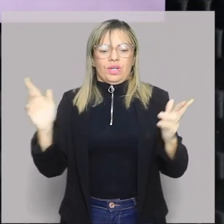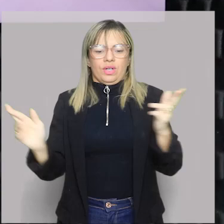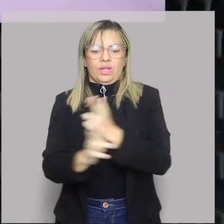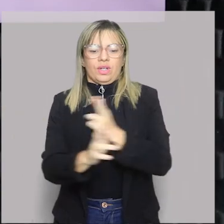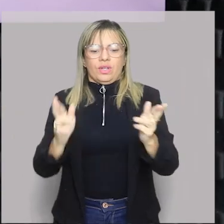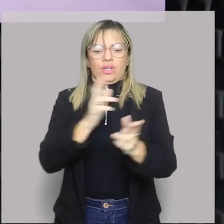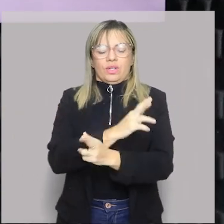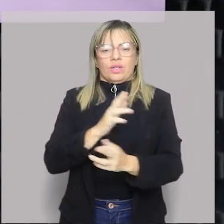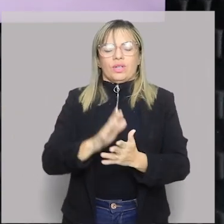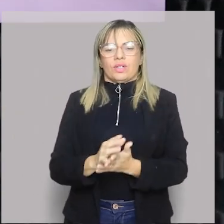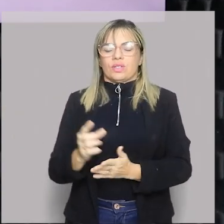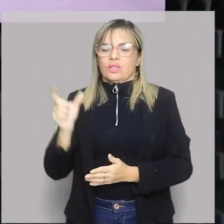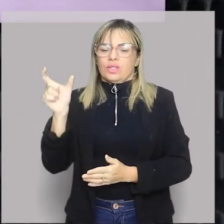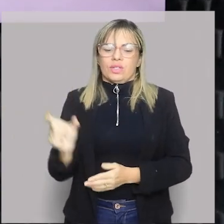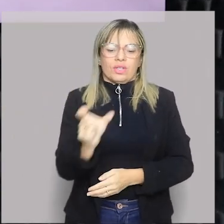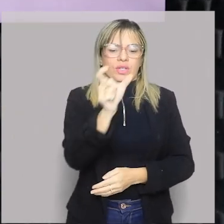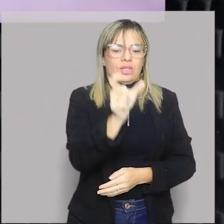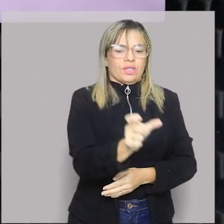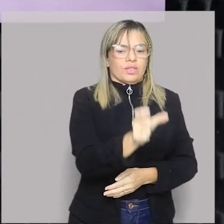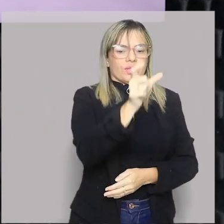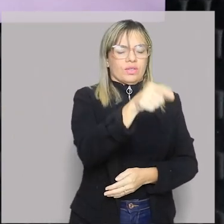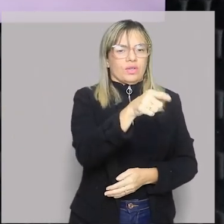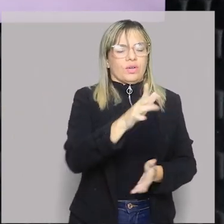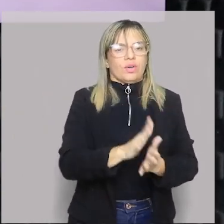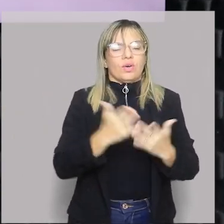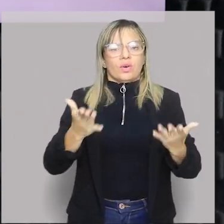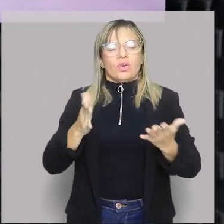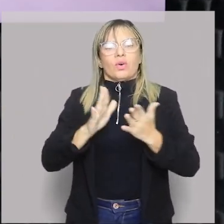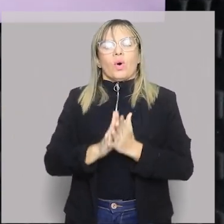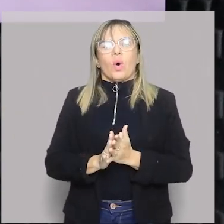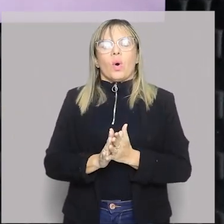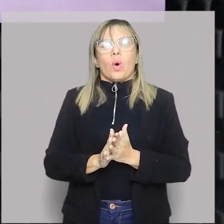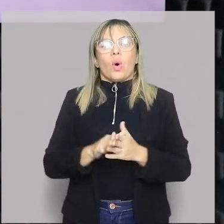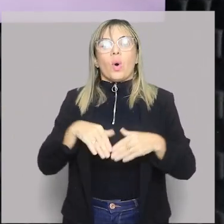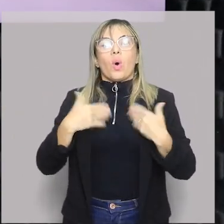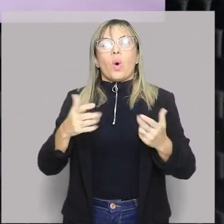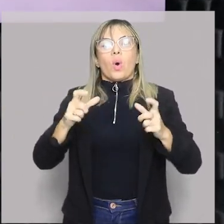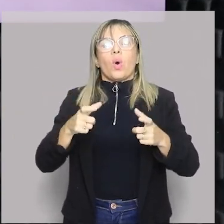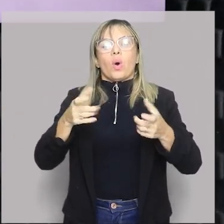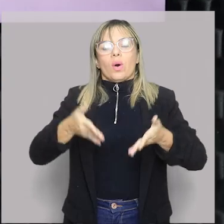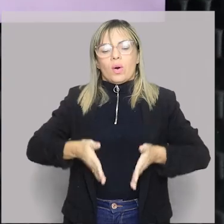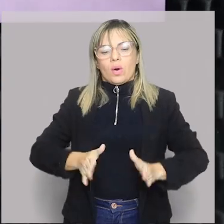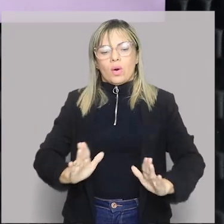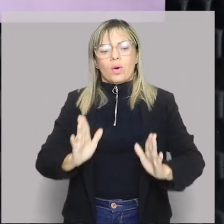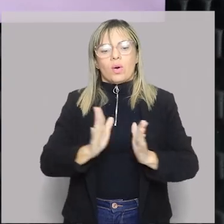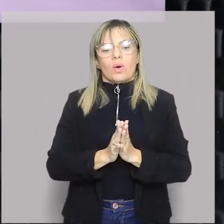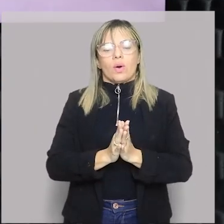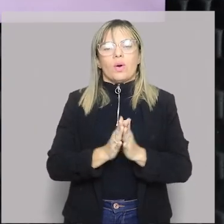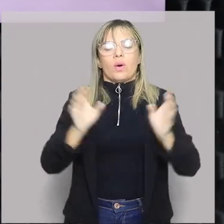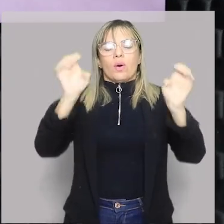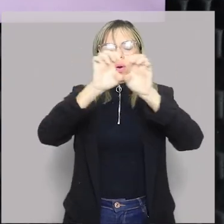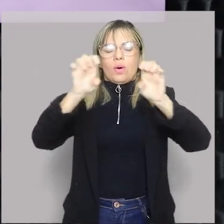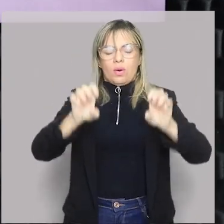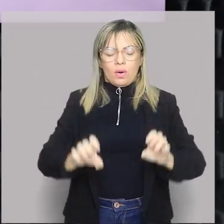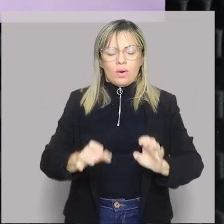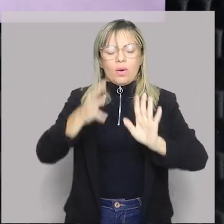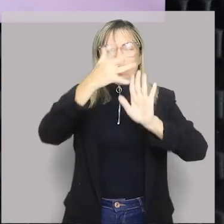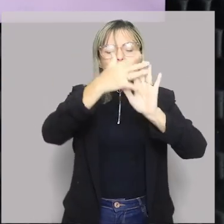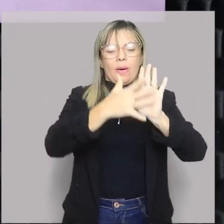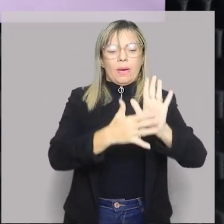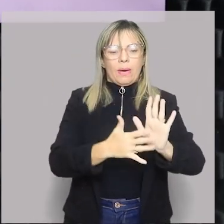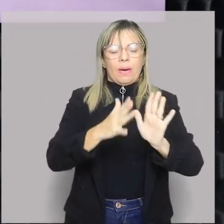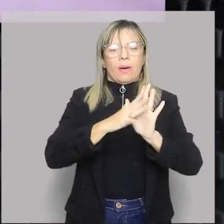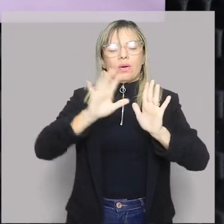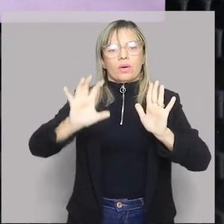natal. Então, aí nós temos o exemplo do roteiro, tá? Então, é exatamente uma sequência, uma estruturação daquilo que